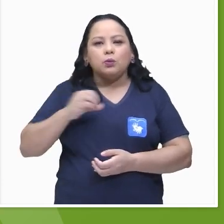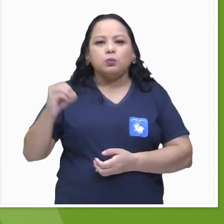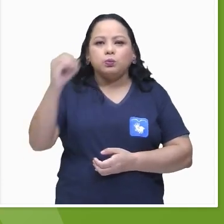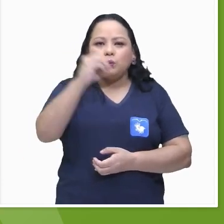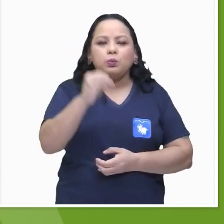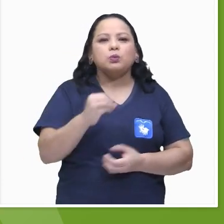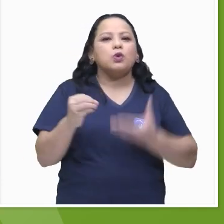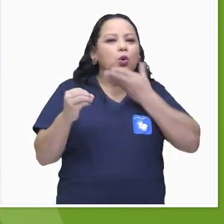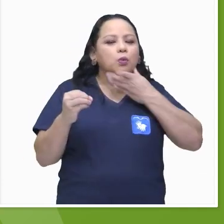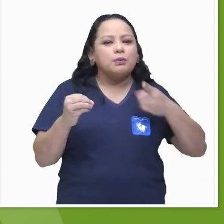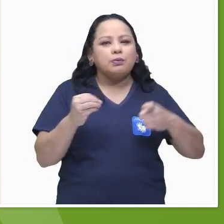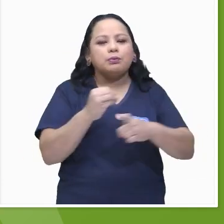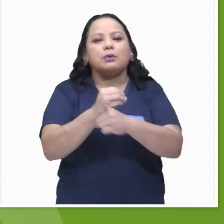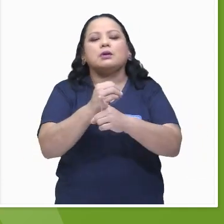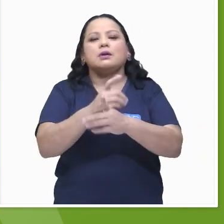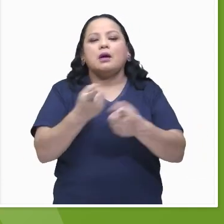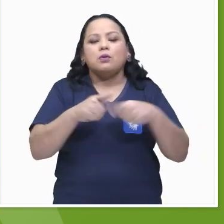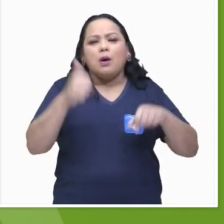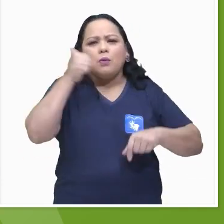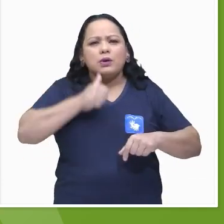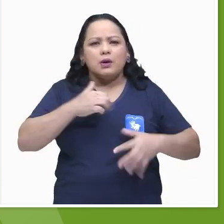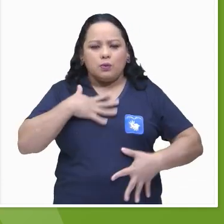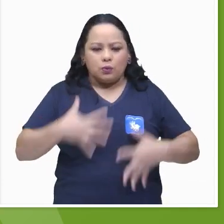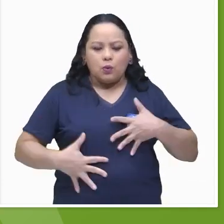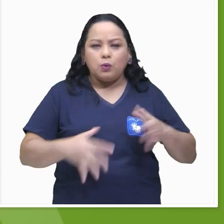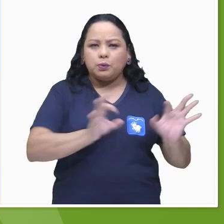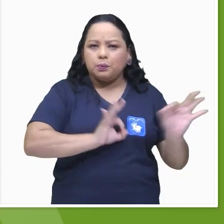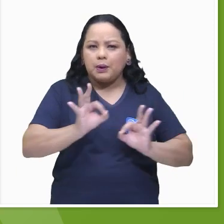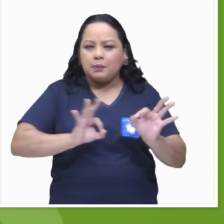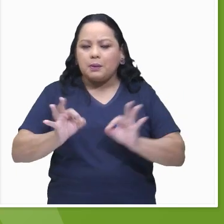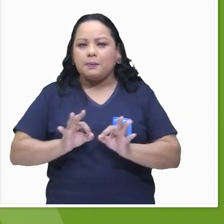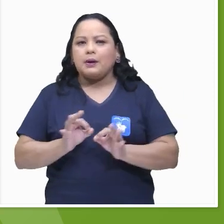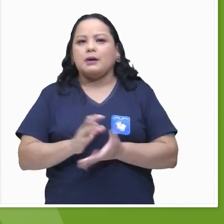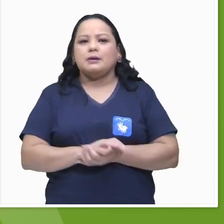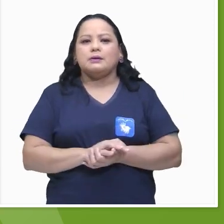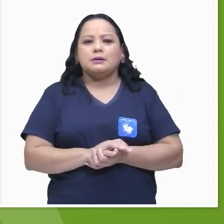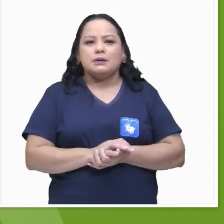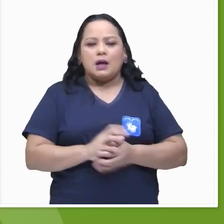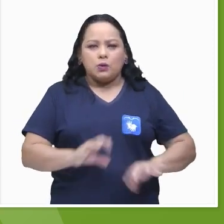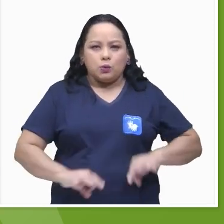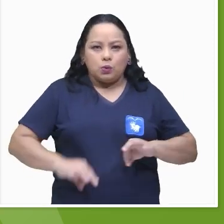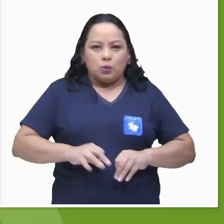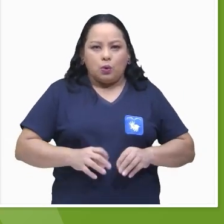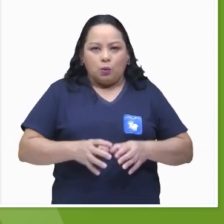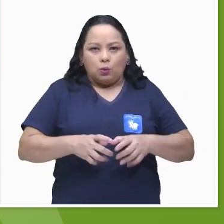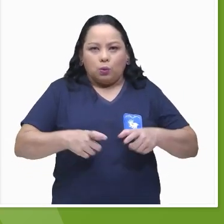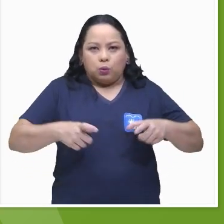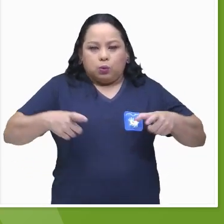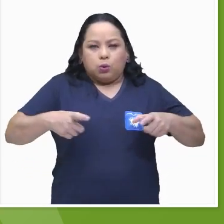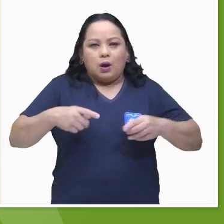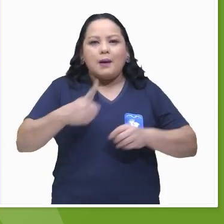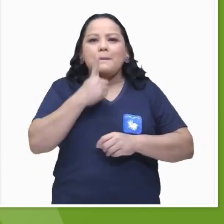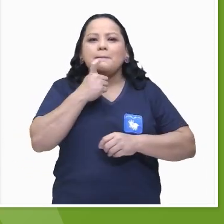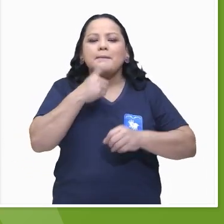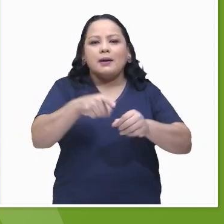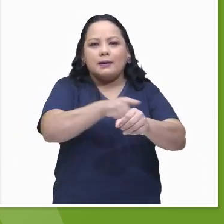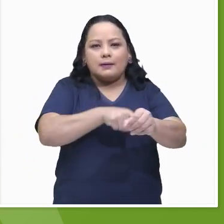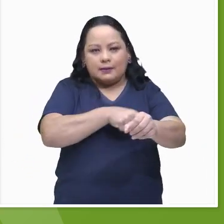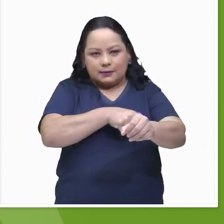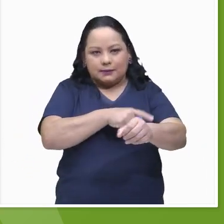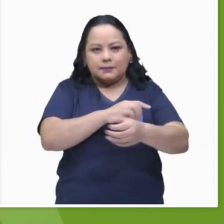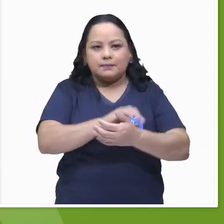se prepara, o corpo da mulher se prepara, o endométrio se enche de sangue, né? Como a gente pode ver aqui, olha,